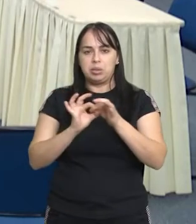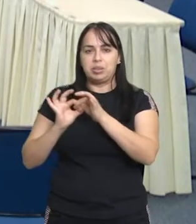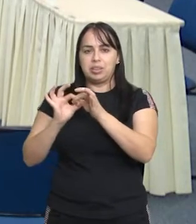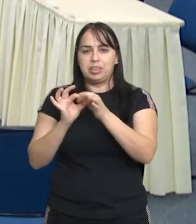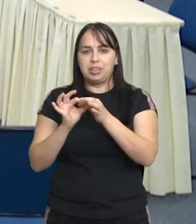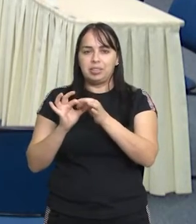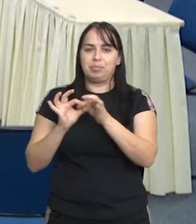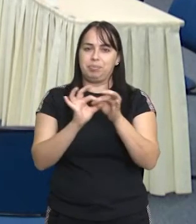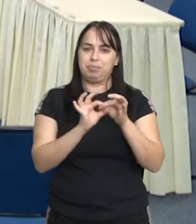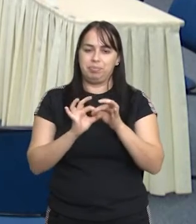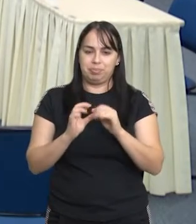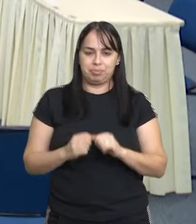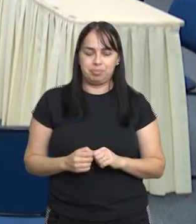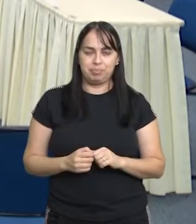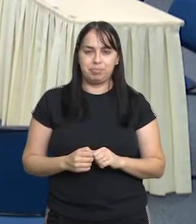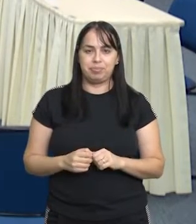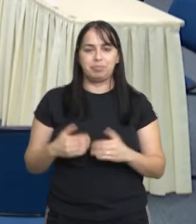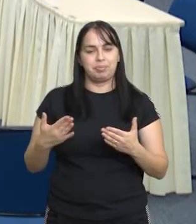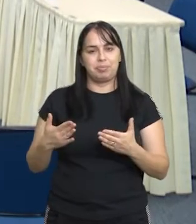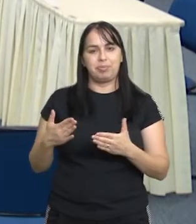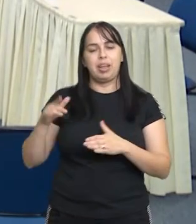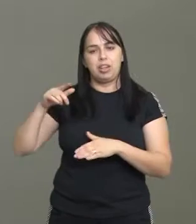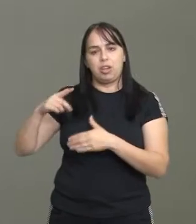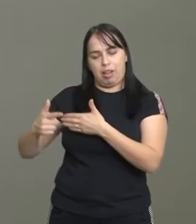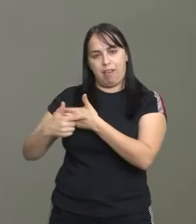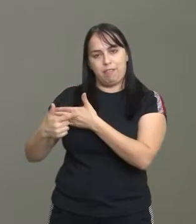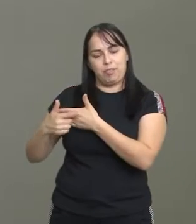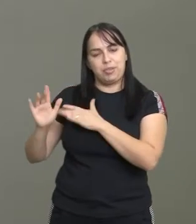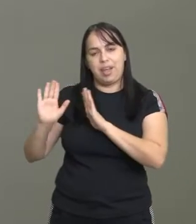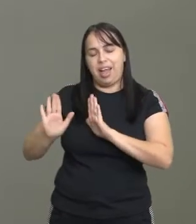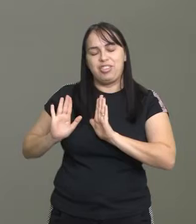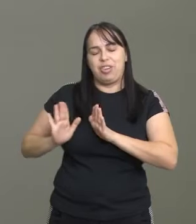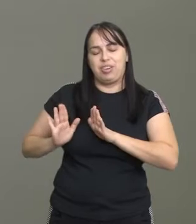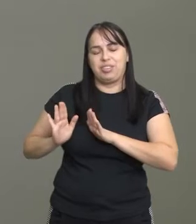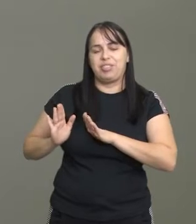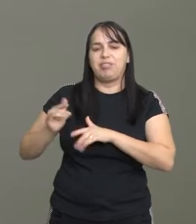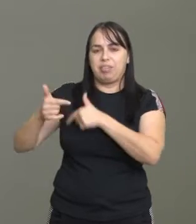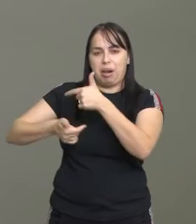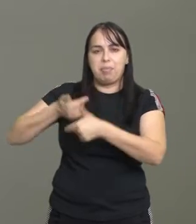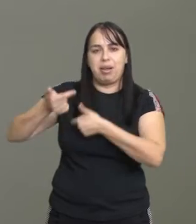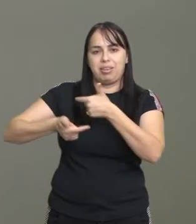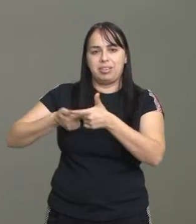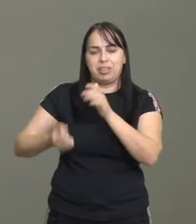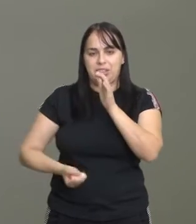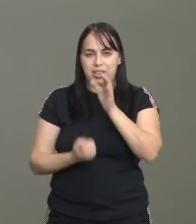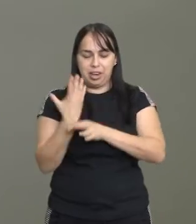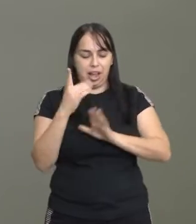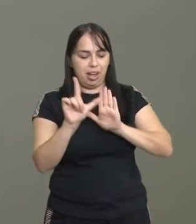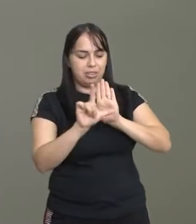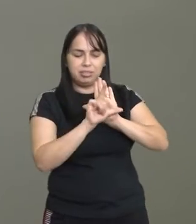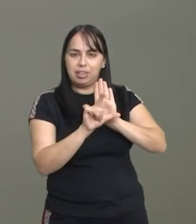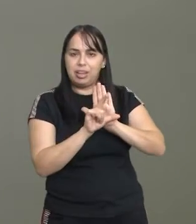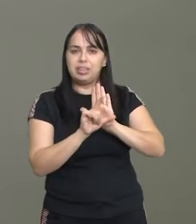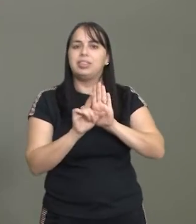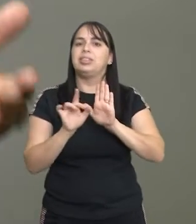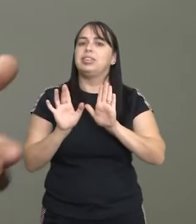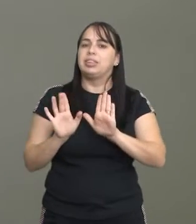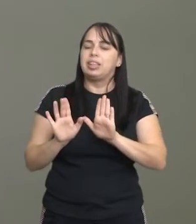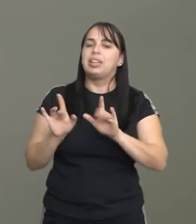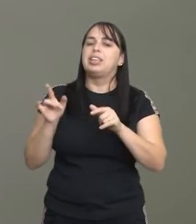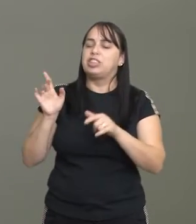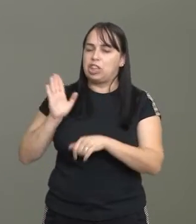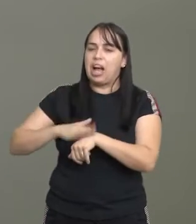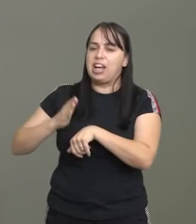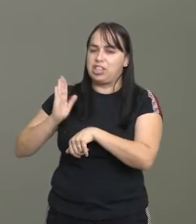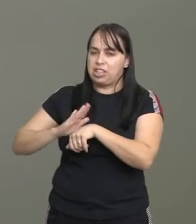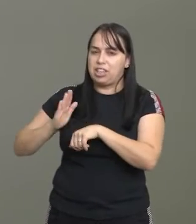e aprimorar a rede de apoio do município. A Câmara tem feito o seu papel, né? A Câmara ela tem o papel de criar políticas